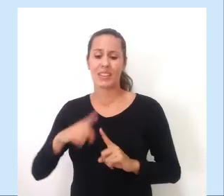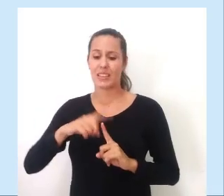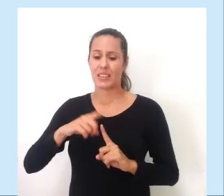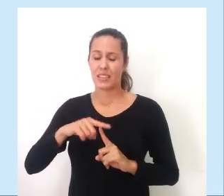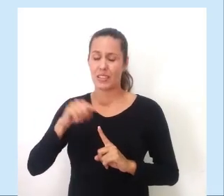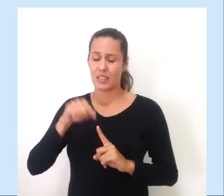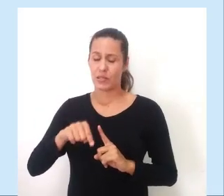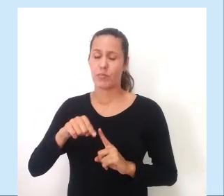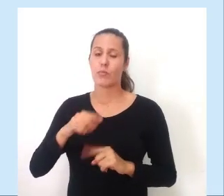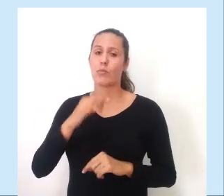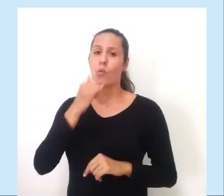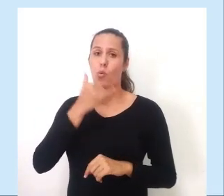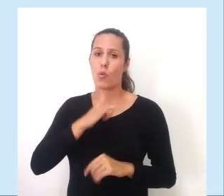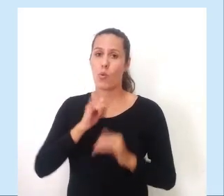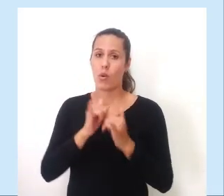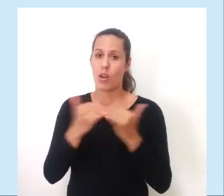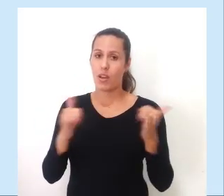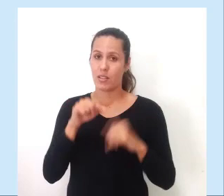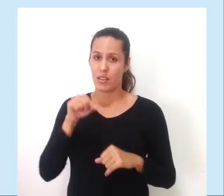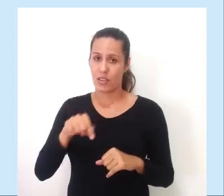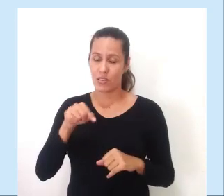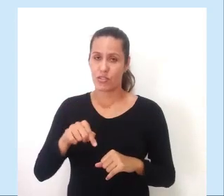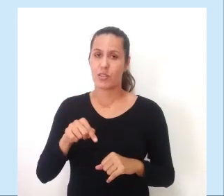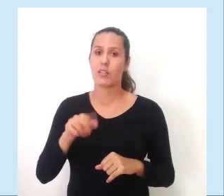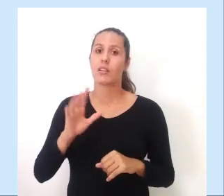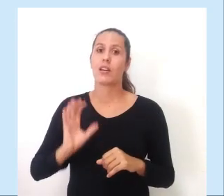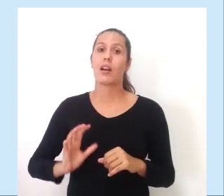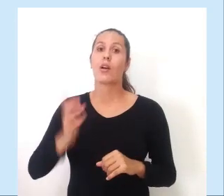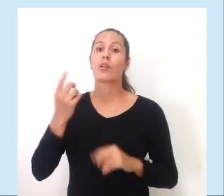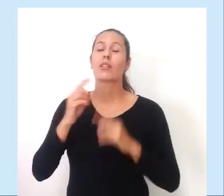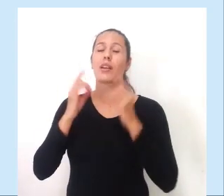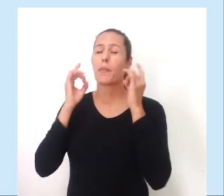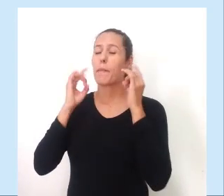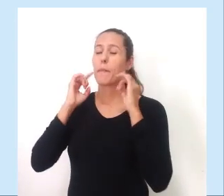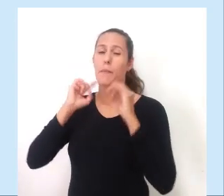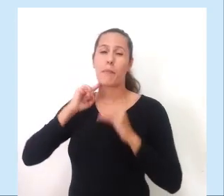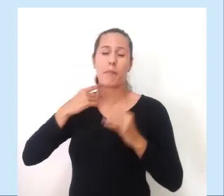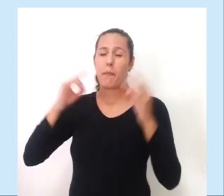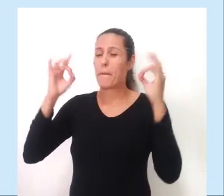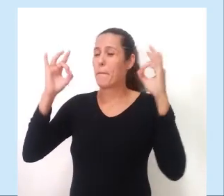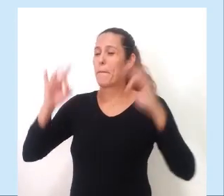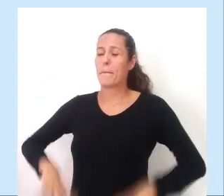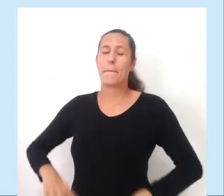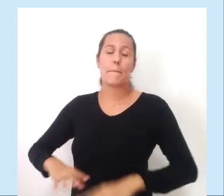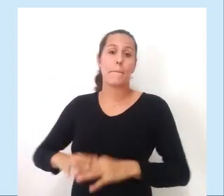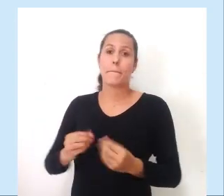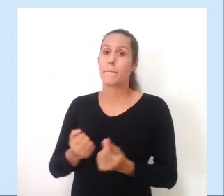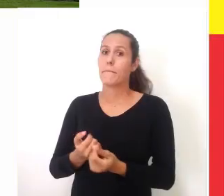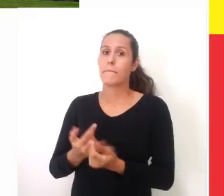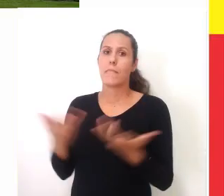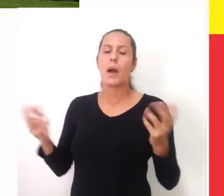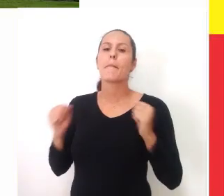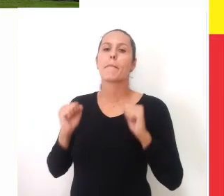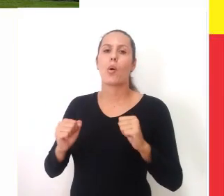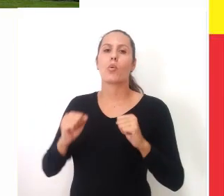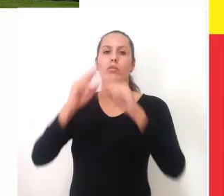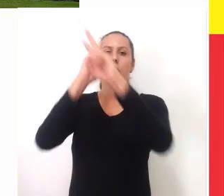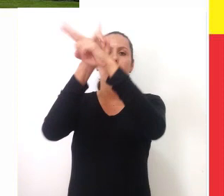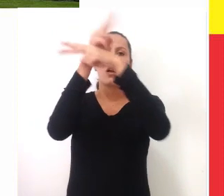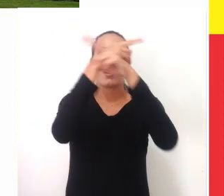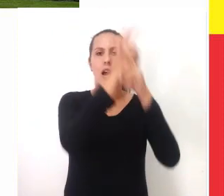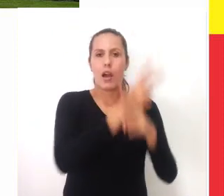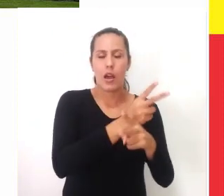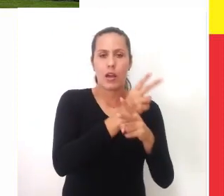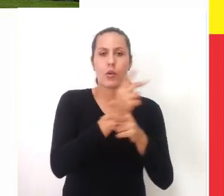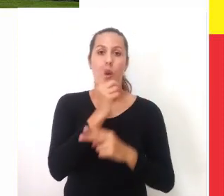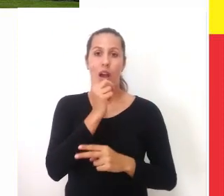quê? Porque essa fonte de energia é uma fonte que causa bastante poluição. Pode causar